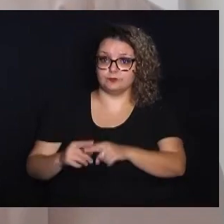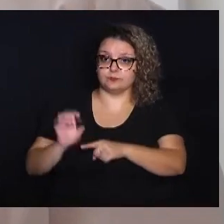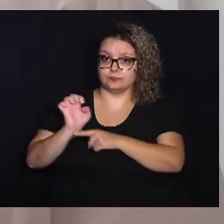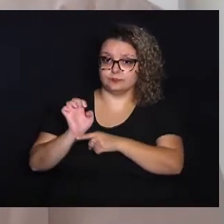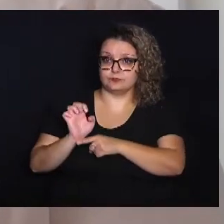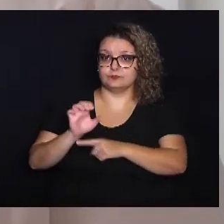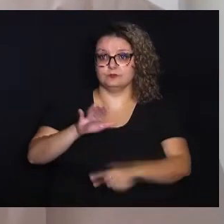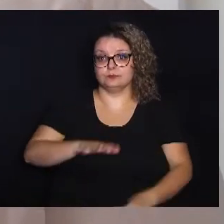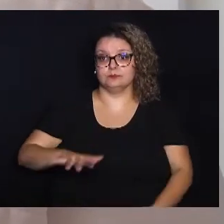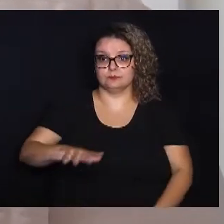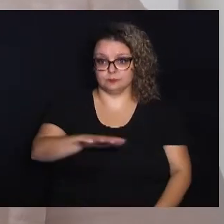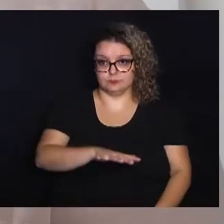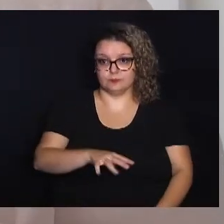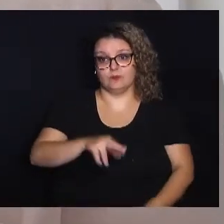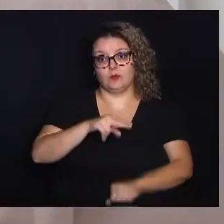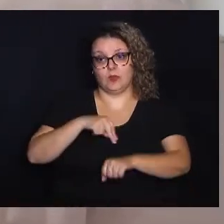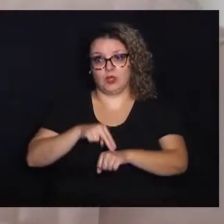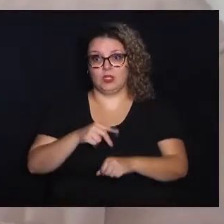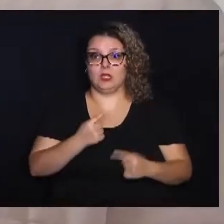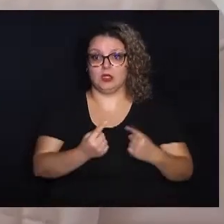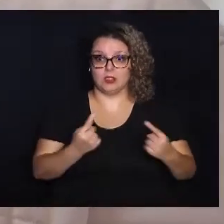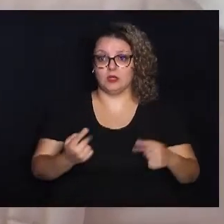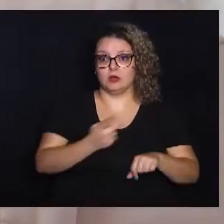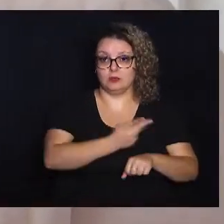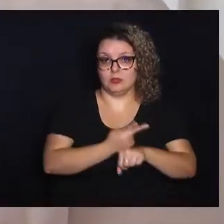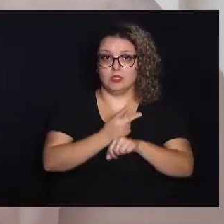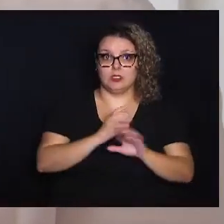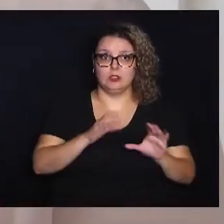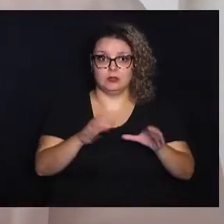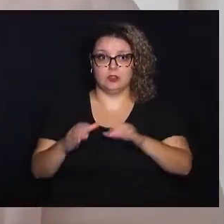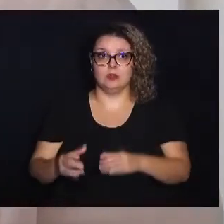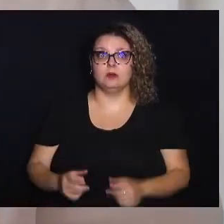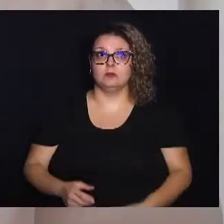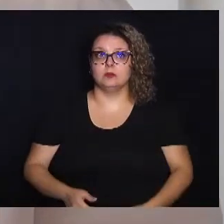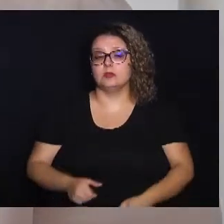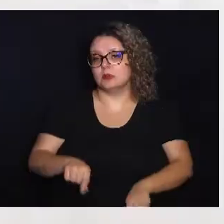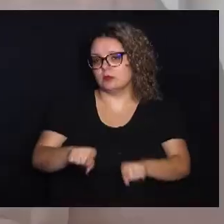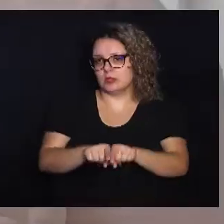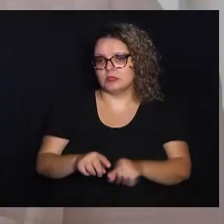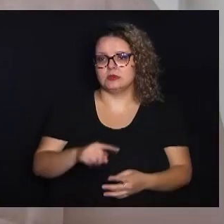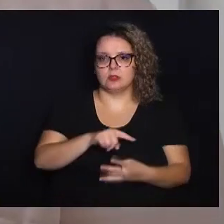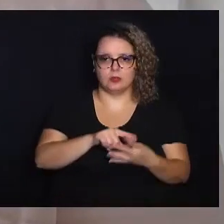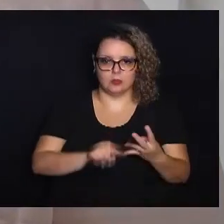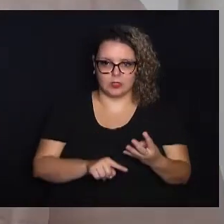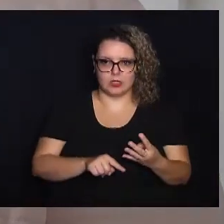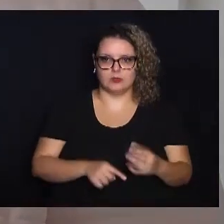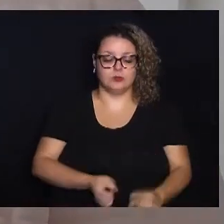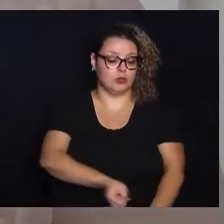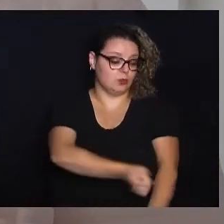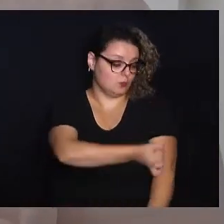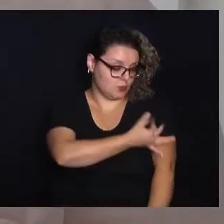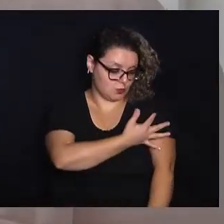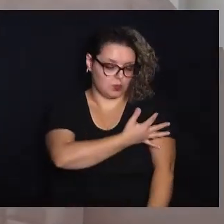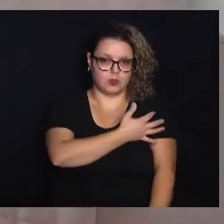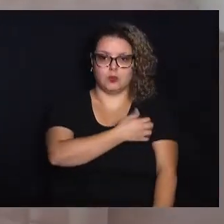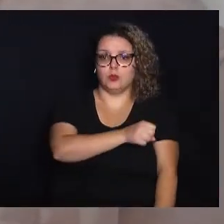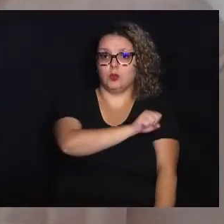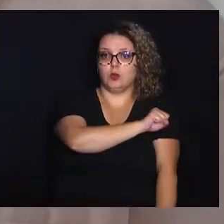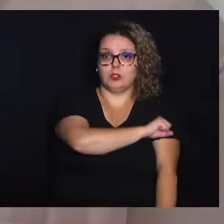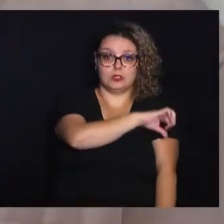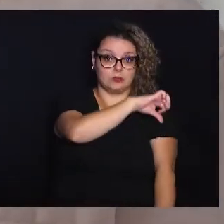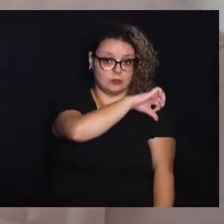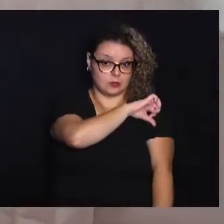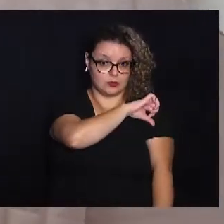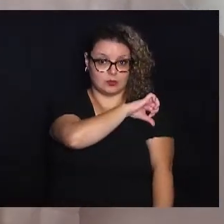Estadual Regional e Nacional cada etapa é premiada e cada categoria é premiada também são quatro categorias uma pro Ensino Fundamental pro